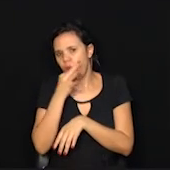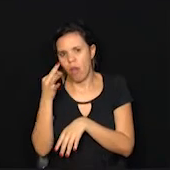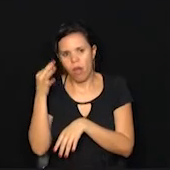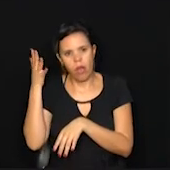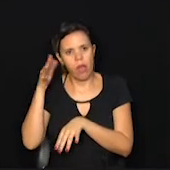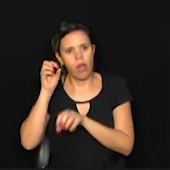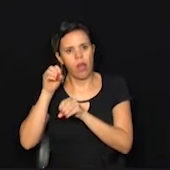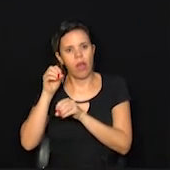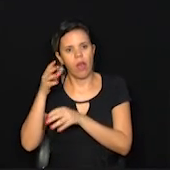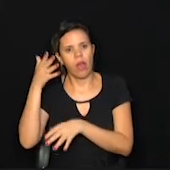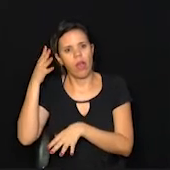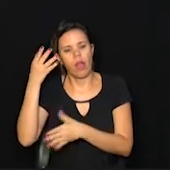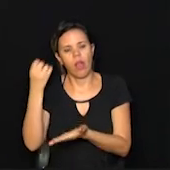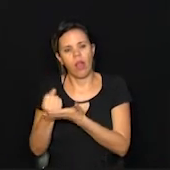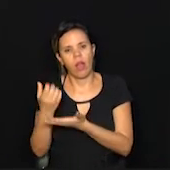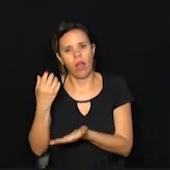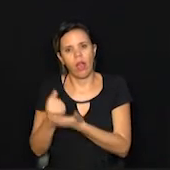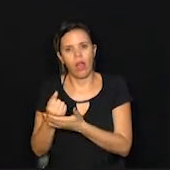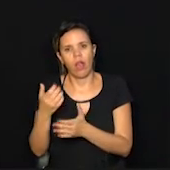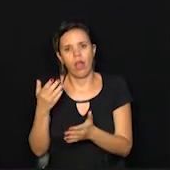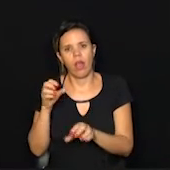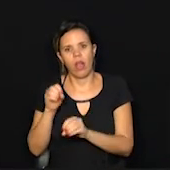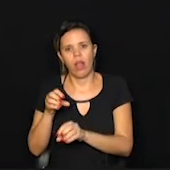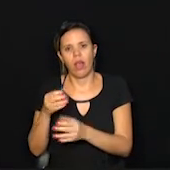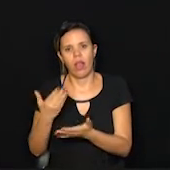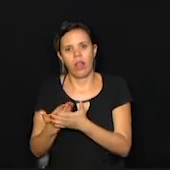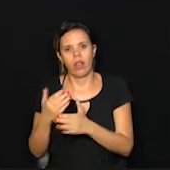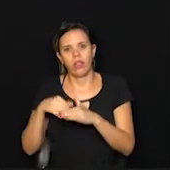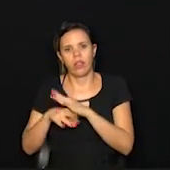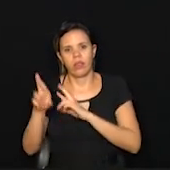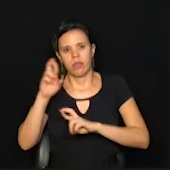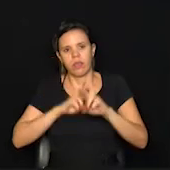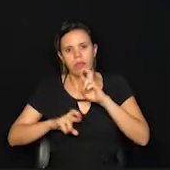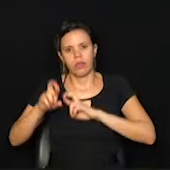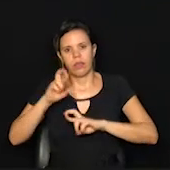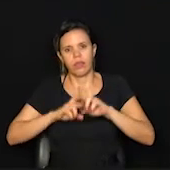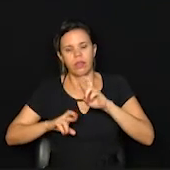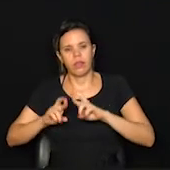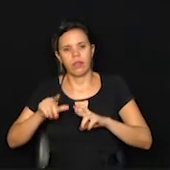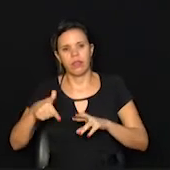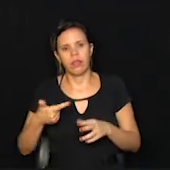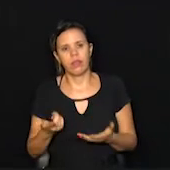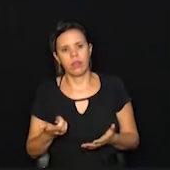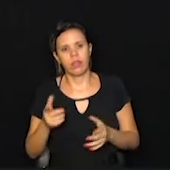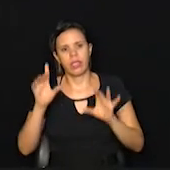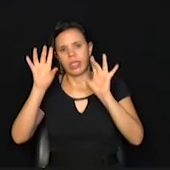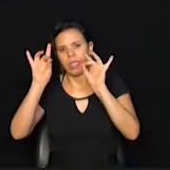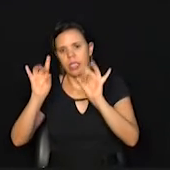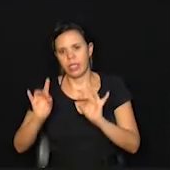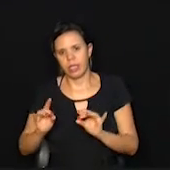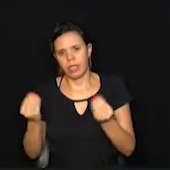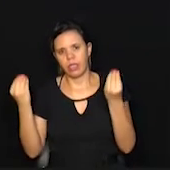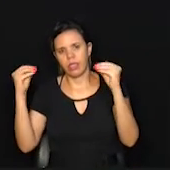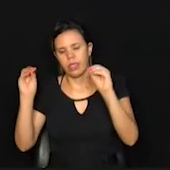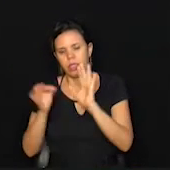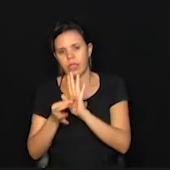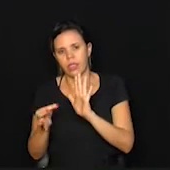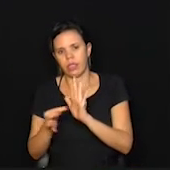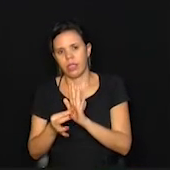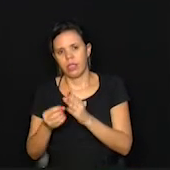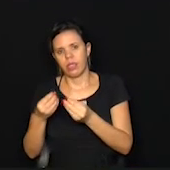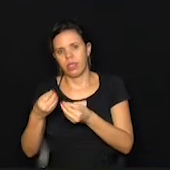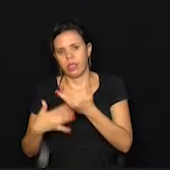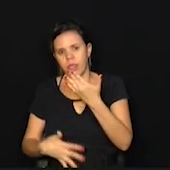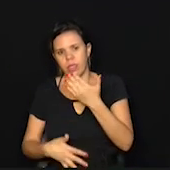verdadeira eu vou guardar essa aula aqui para rever porque os detalhes colocados aqui foi foram